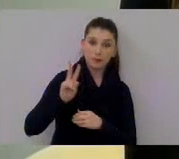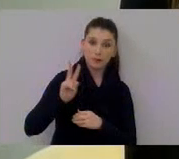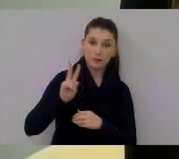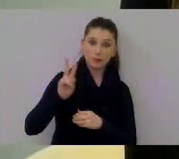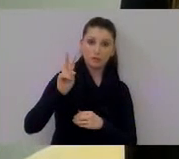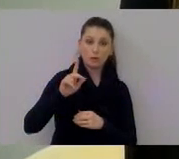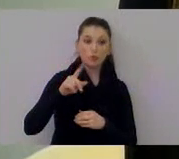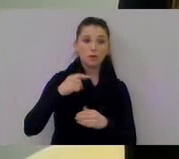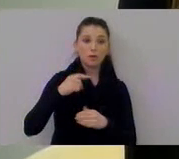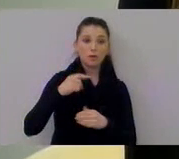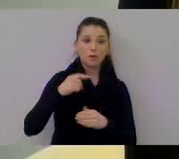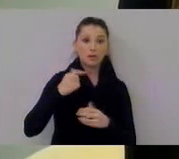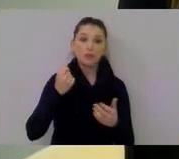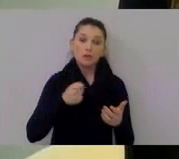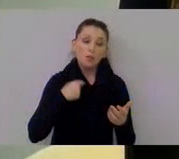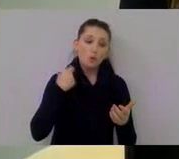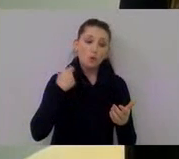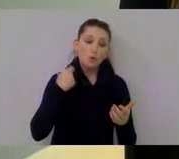escolas. Então,